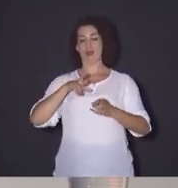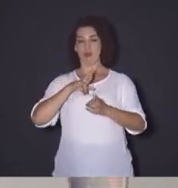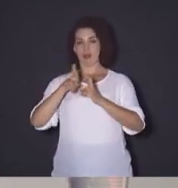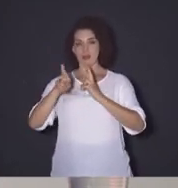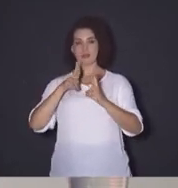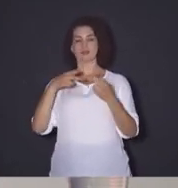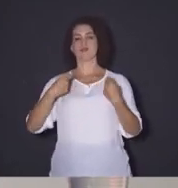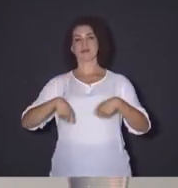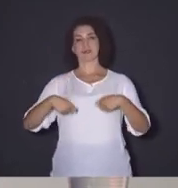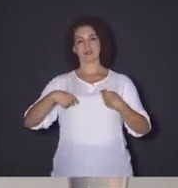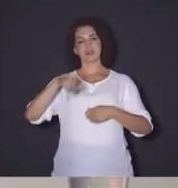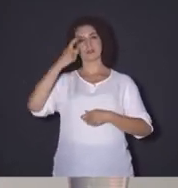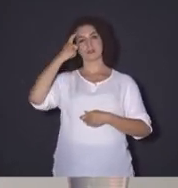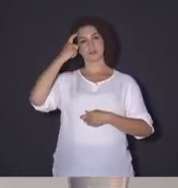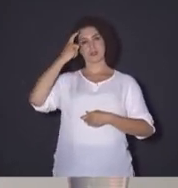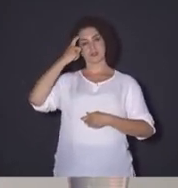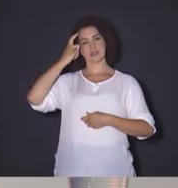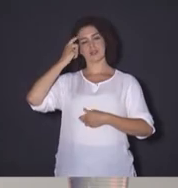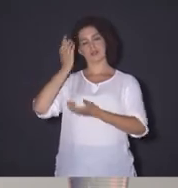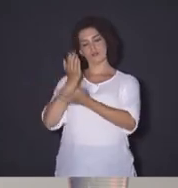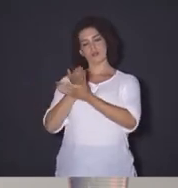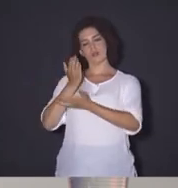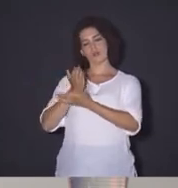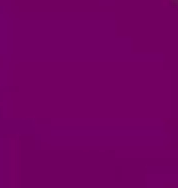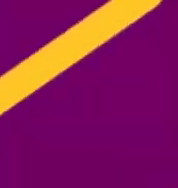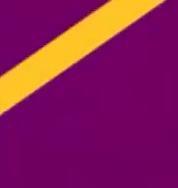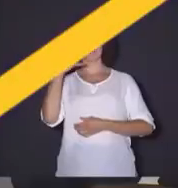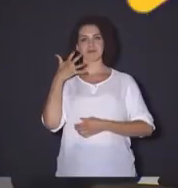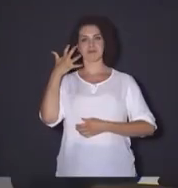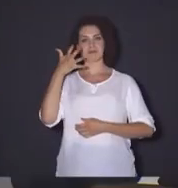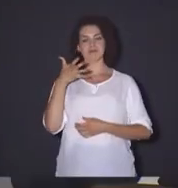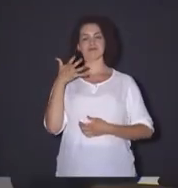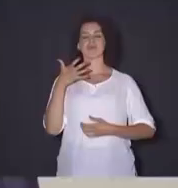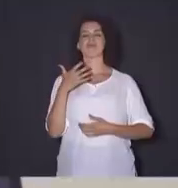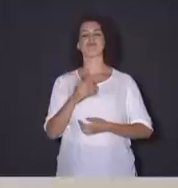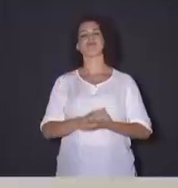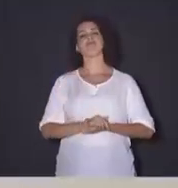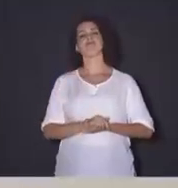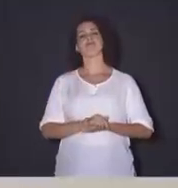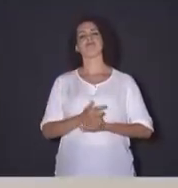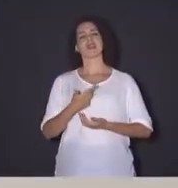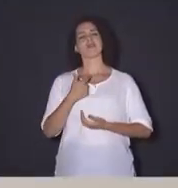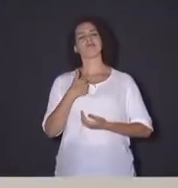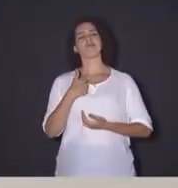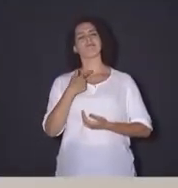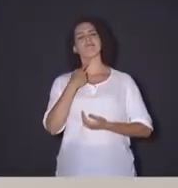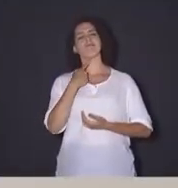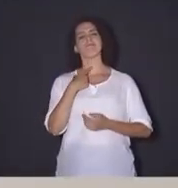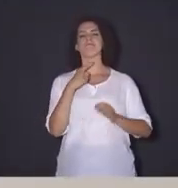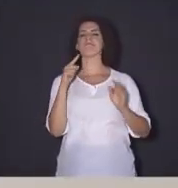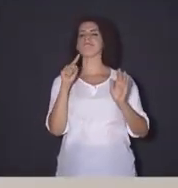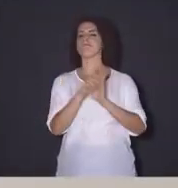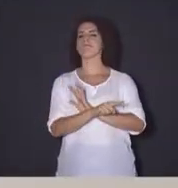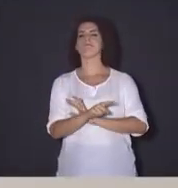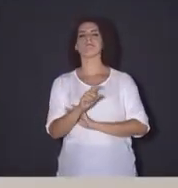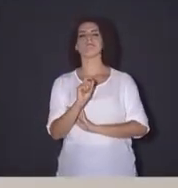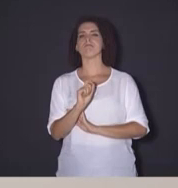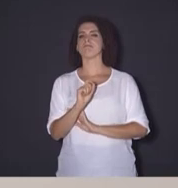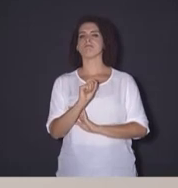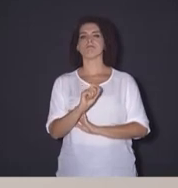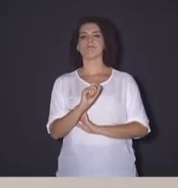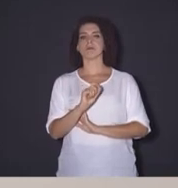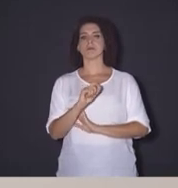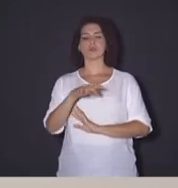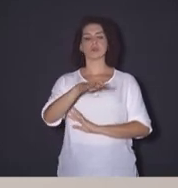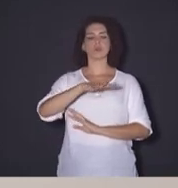temos que pensar na formação continuada de professores a pergunta que eu quero trazer é referente ao